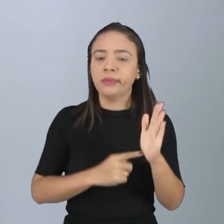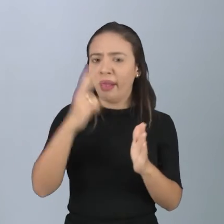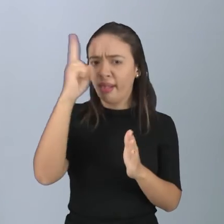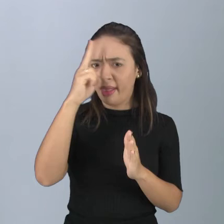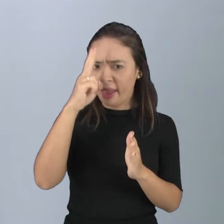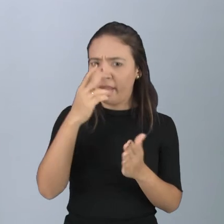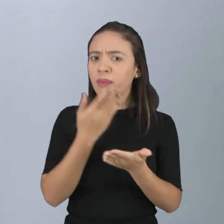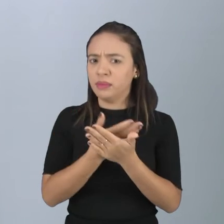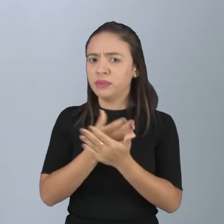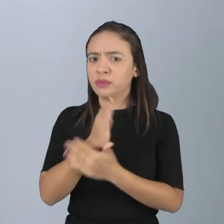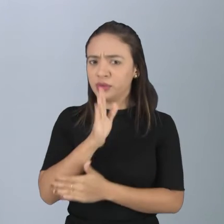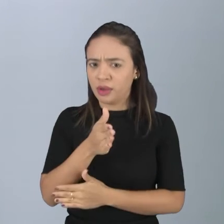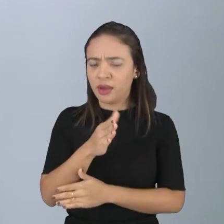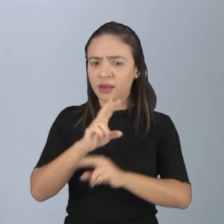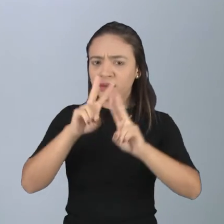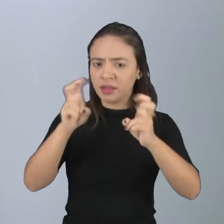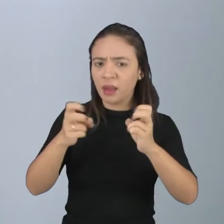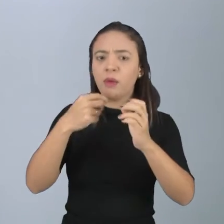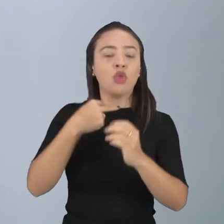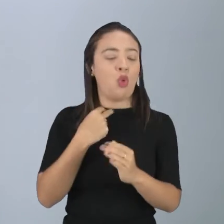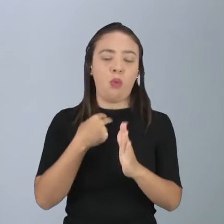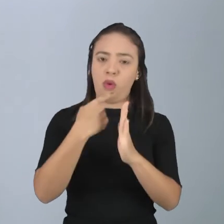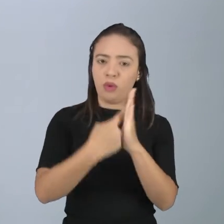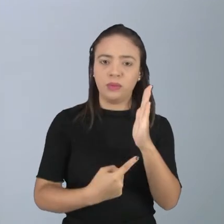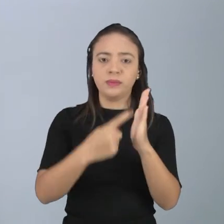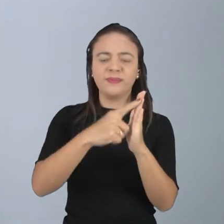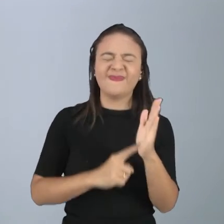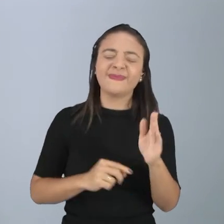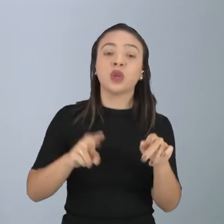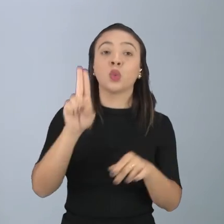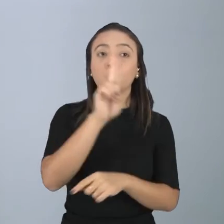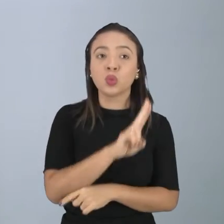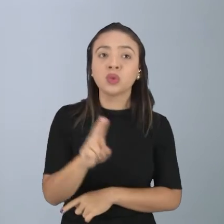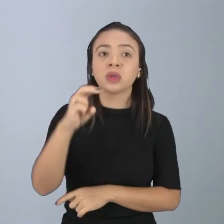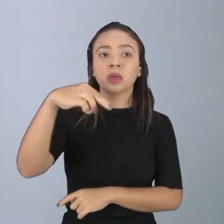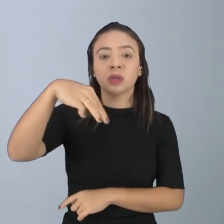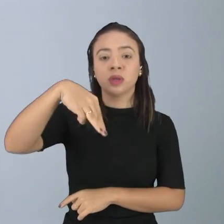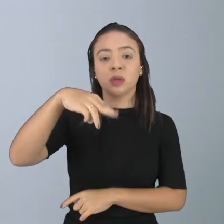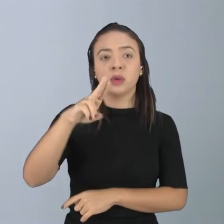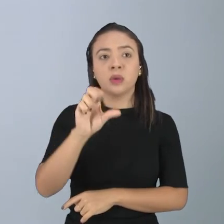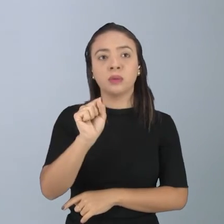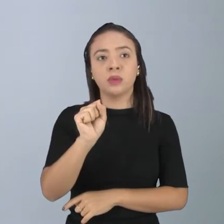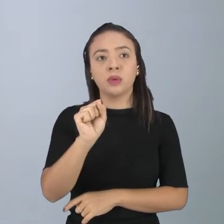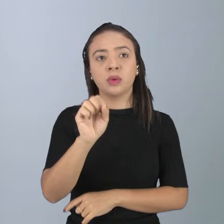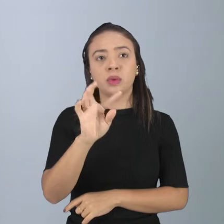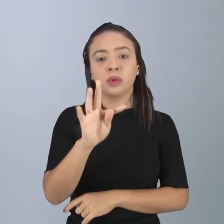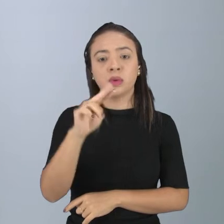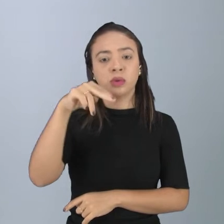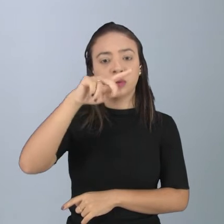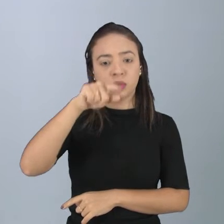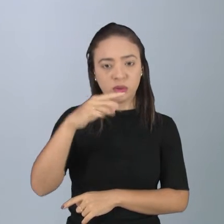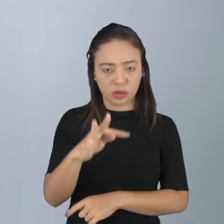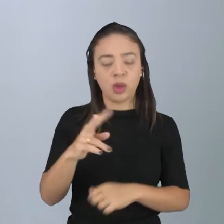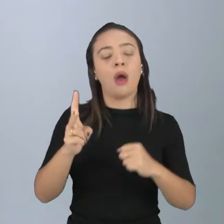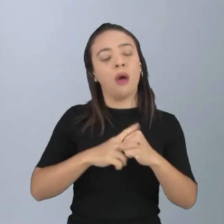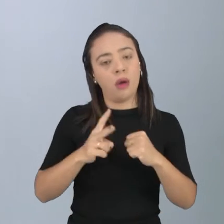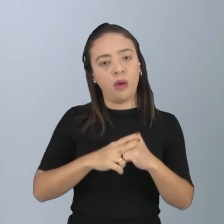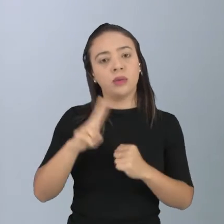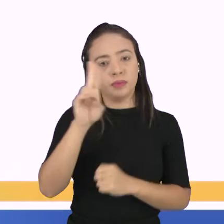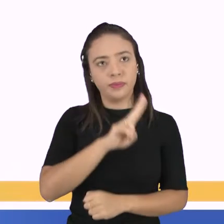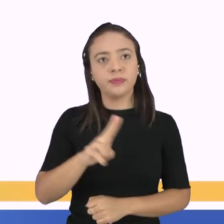aulinha? Quando nós falamos sobre proibição, a gente vai usar o mustn't. Ele é o modal que a gente usa para proibição.